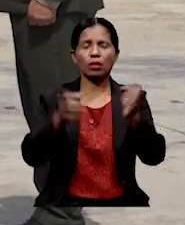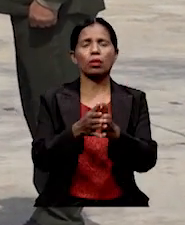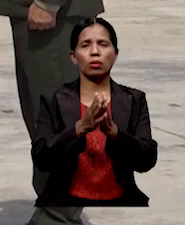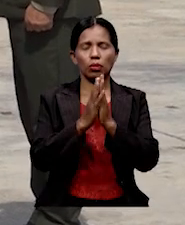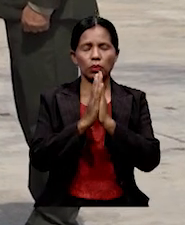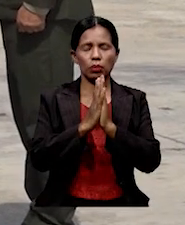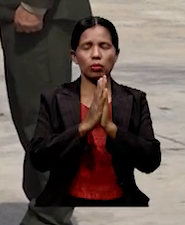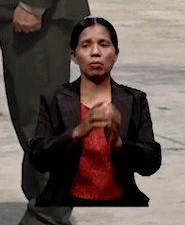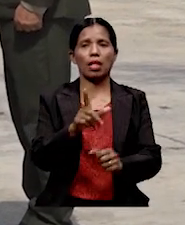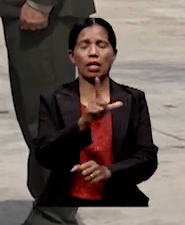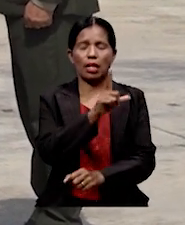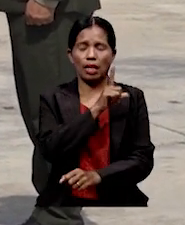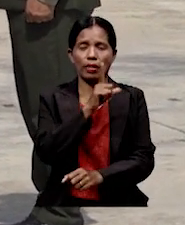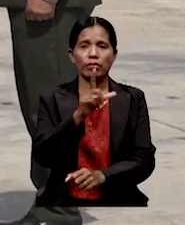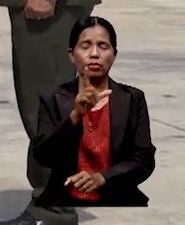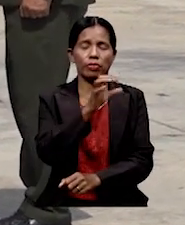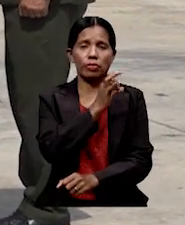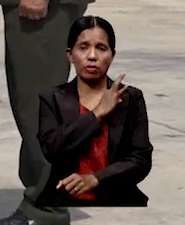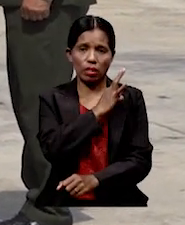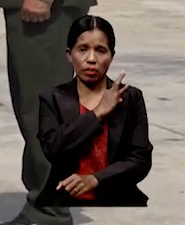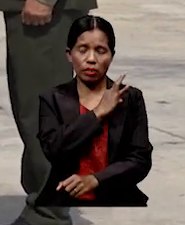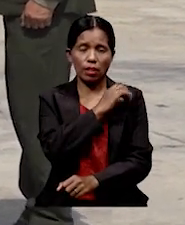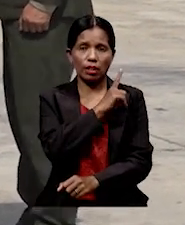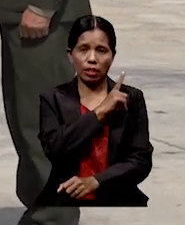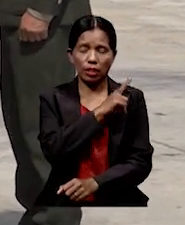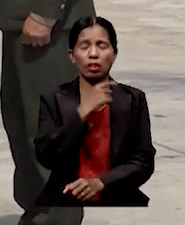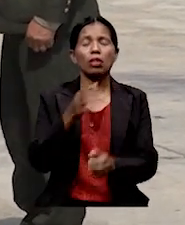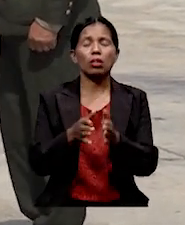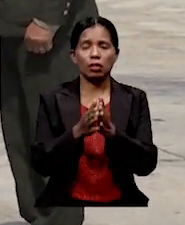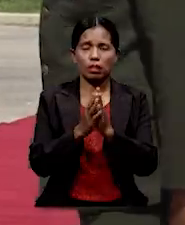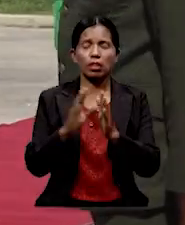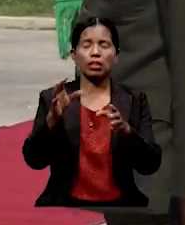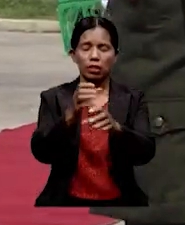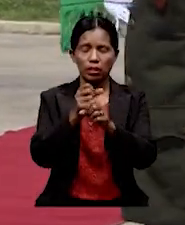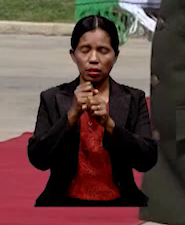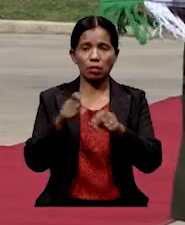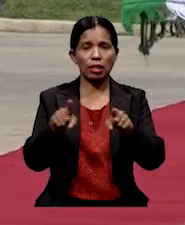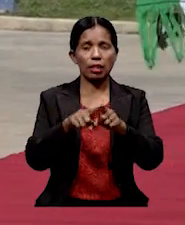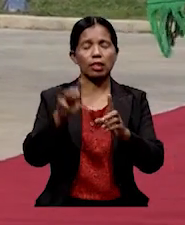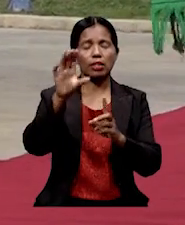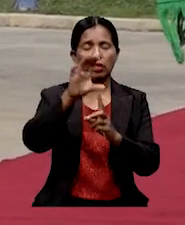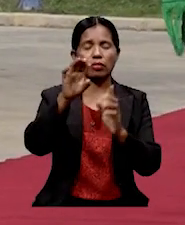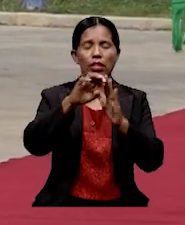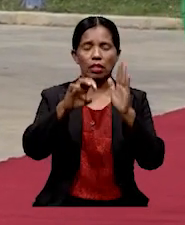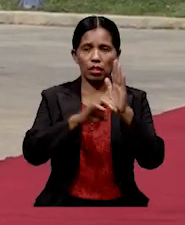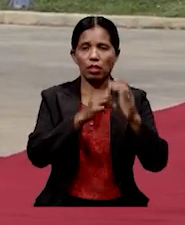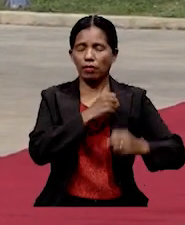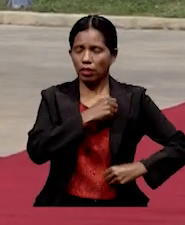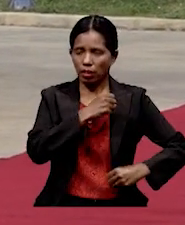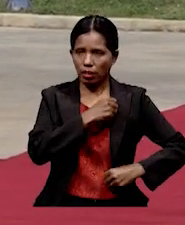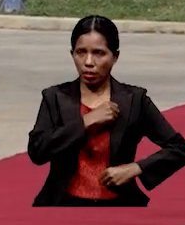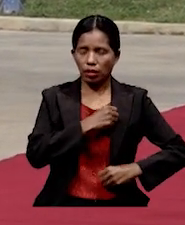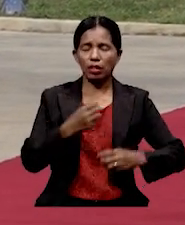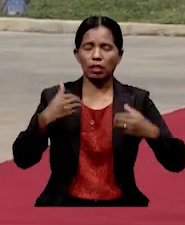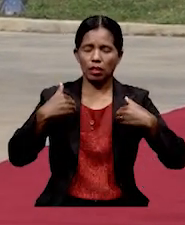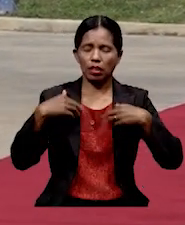Major General Falu Ratelaik, nebesimo posse no dar Chefe Estado Maior General FDTL, kodikai responsabilidade asli u